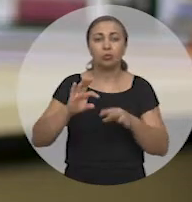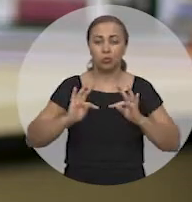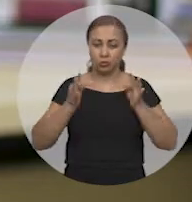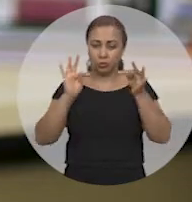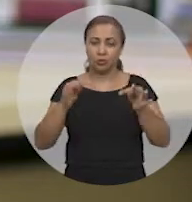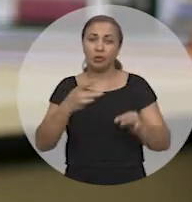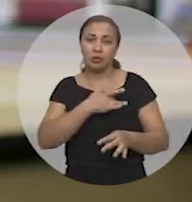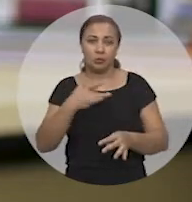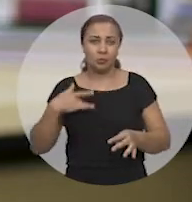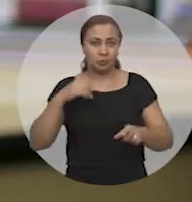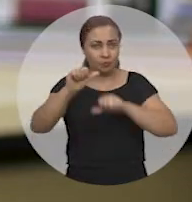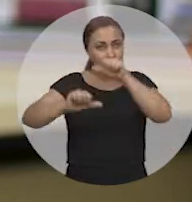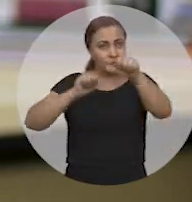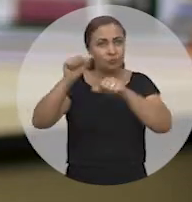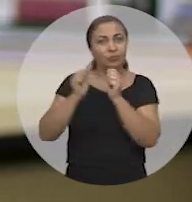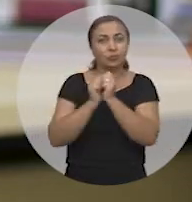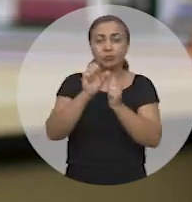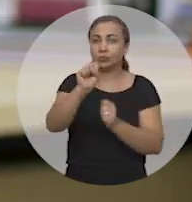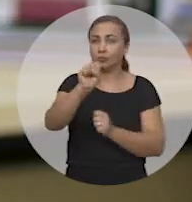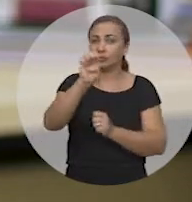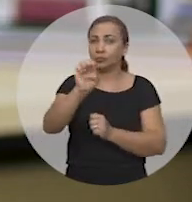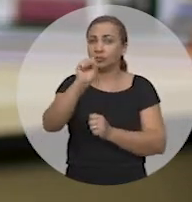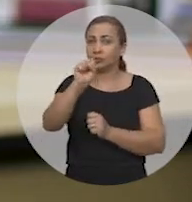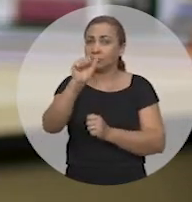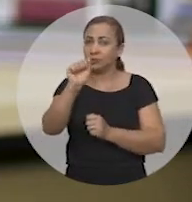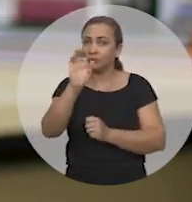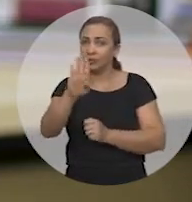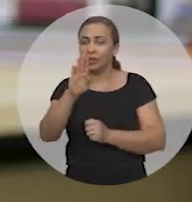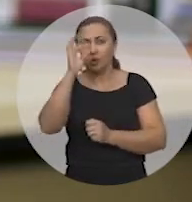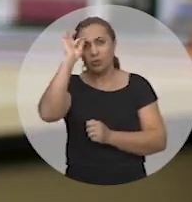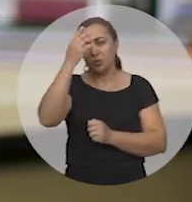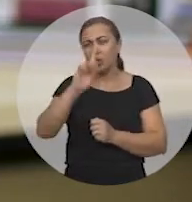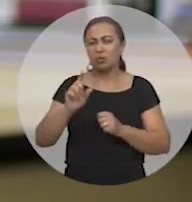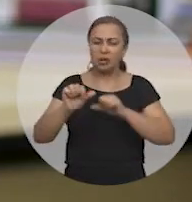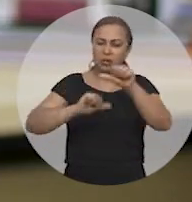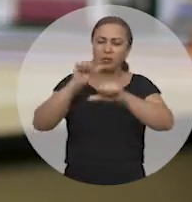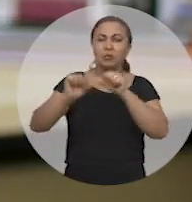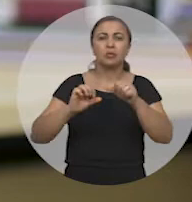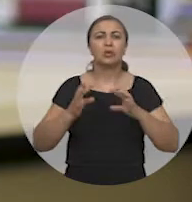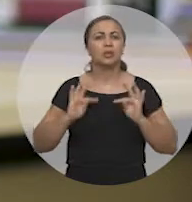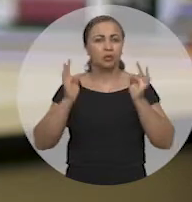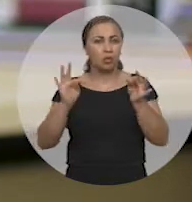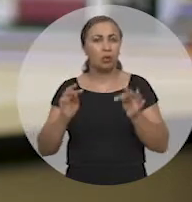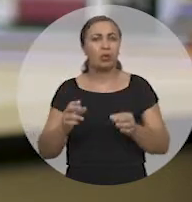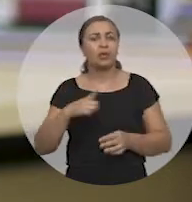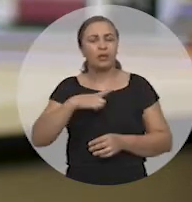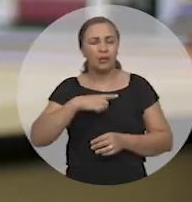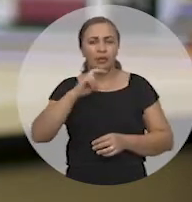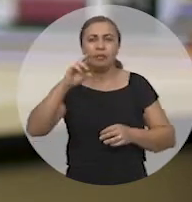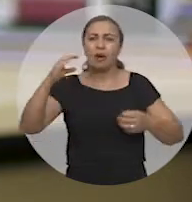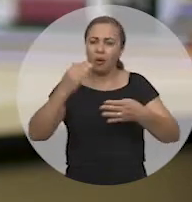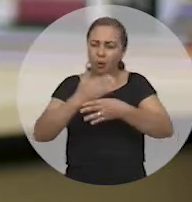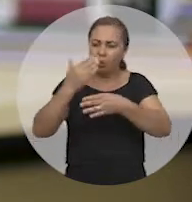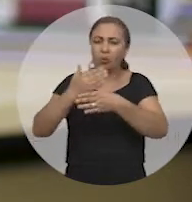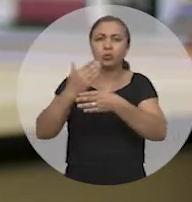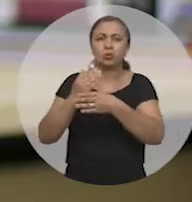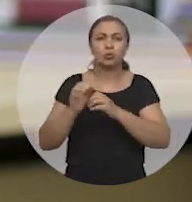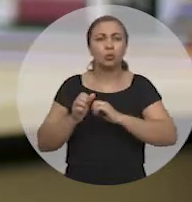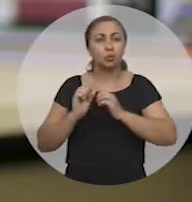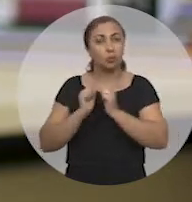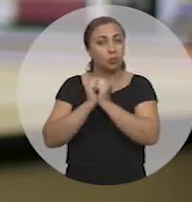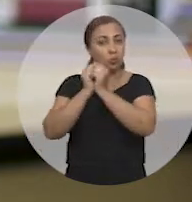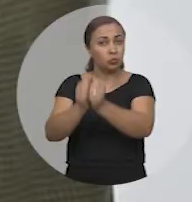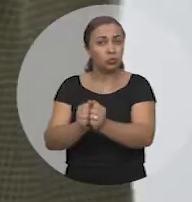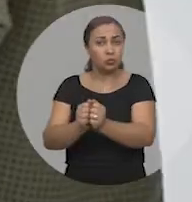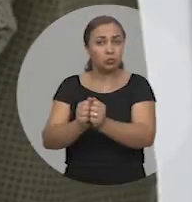Tecnológica em Saúde desenvolveu com a CESAP não foi somente o desenvolvimento de uma tecnologia, houve a construção de uma cooperação